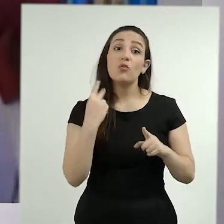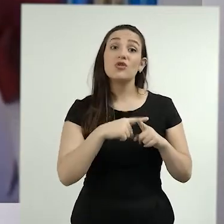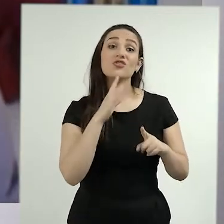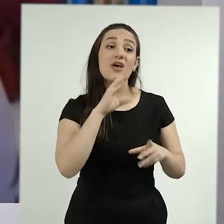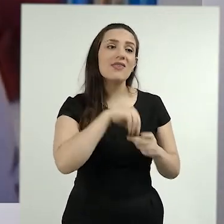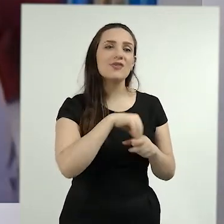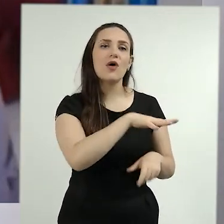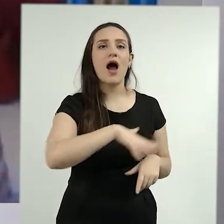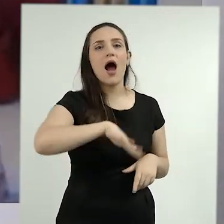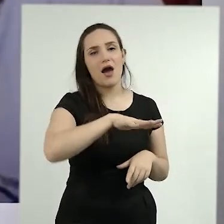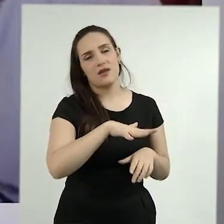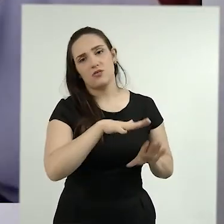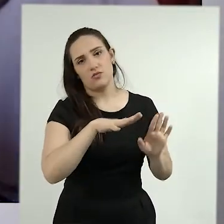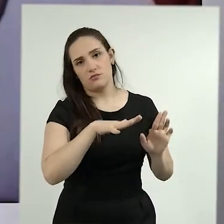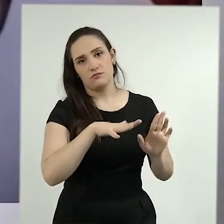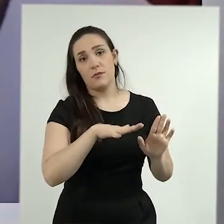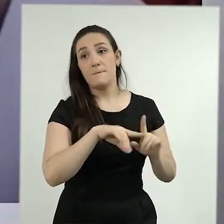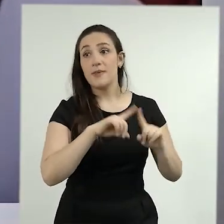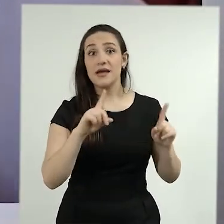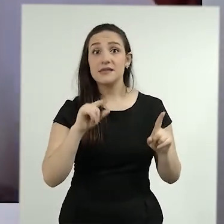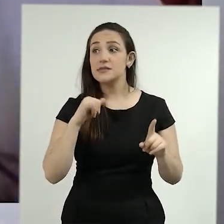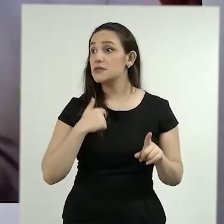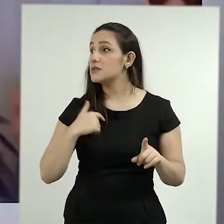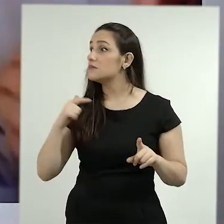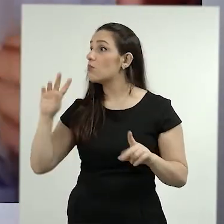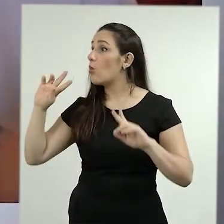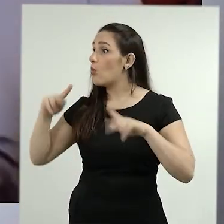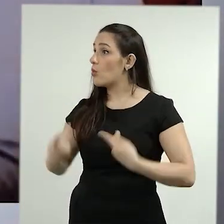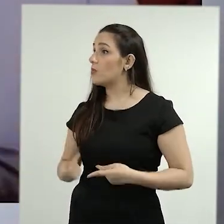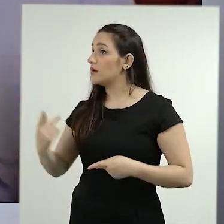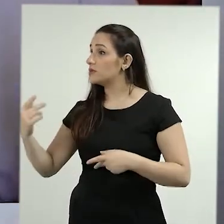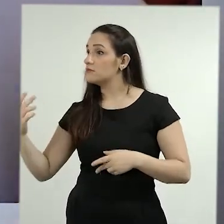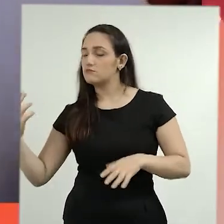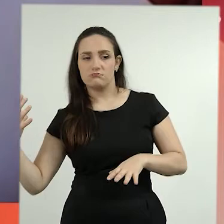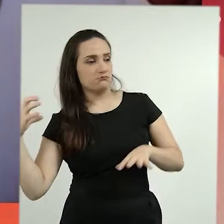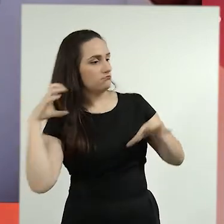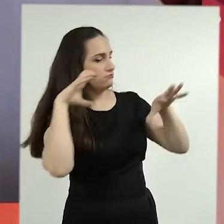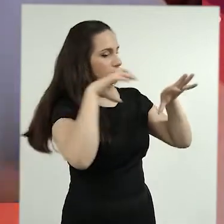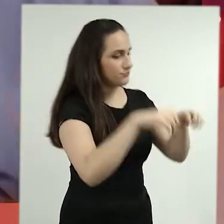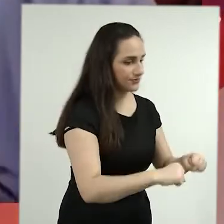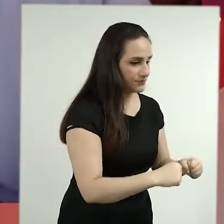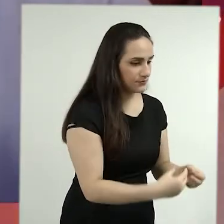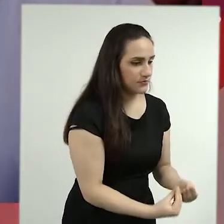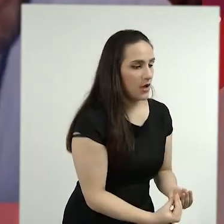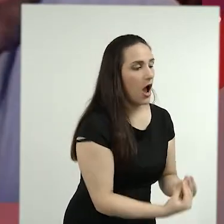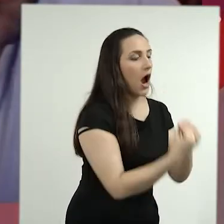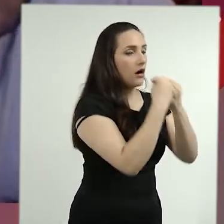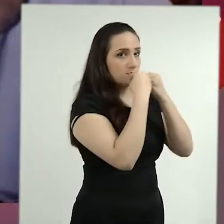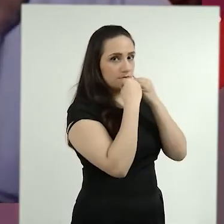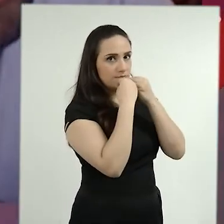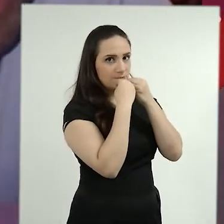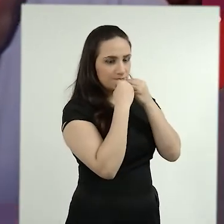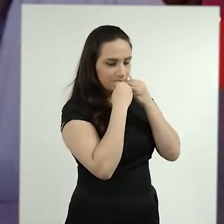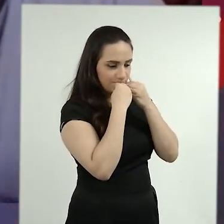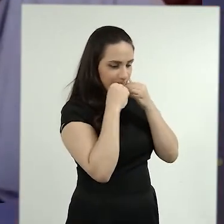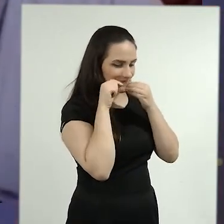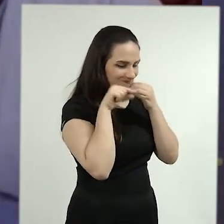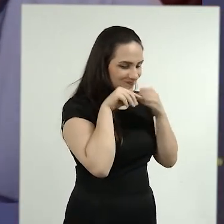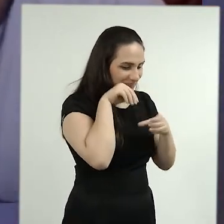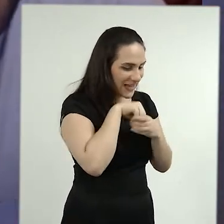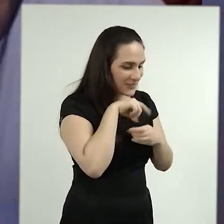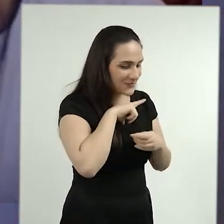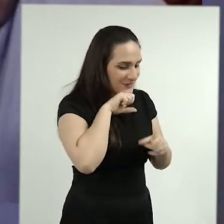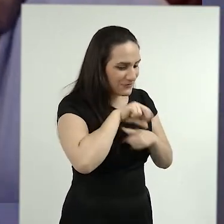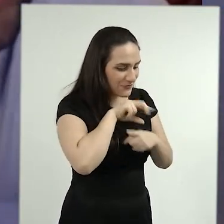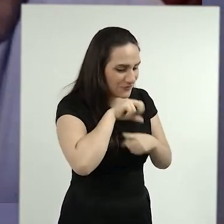animais silvestres, que ficam nesse ciclo de maneira estável. A partir do momento que nós entramos e interagimos dessa maneira,